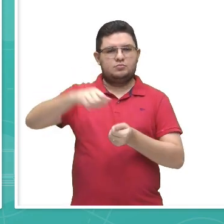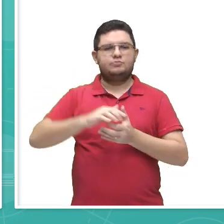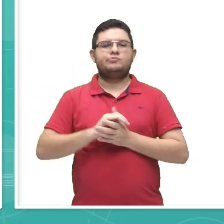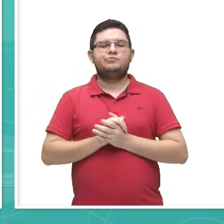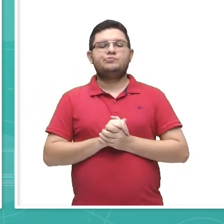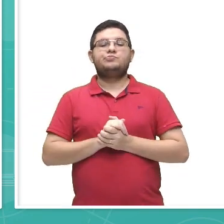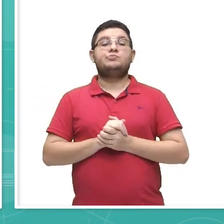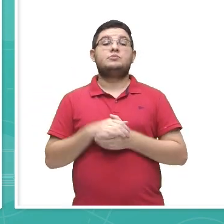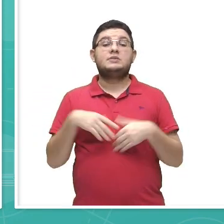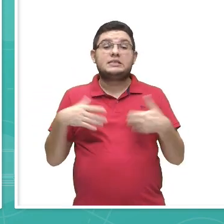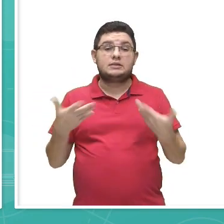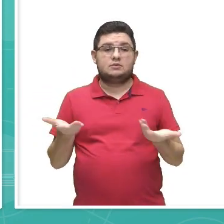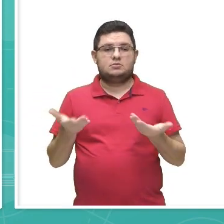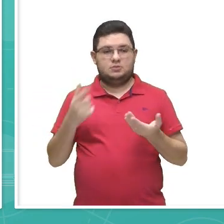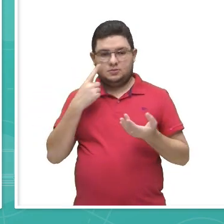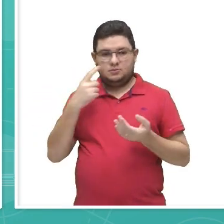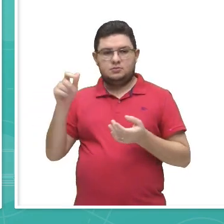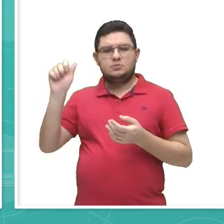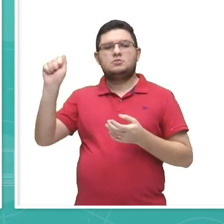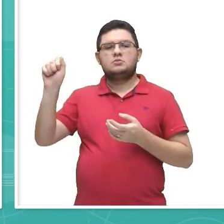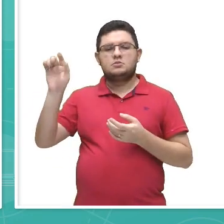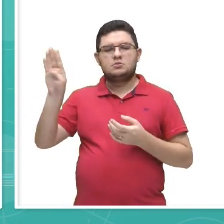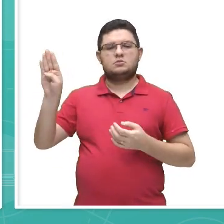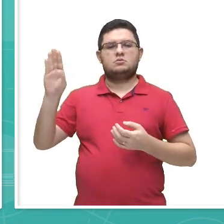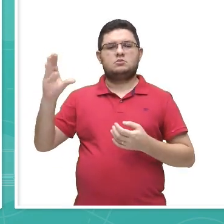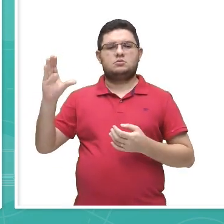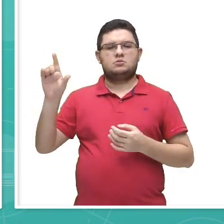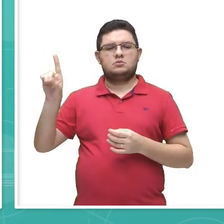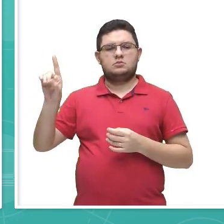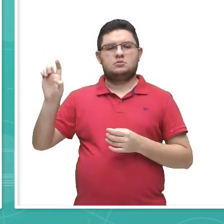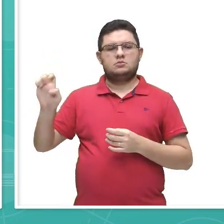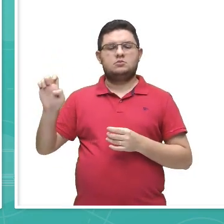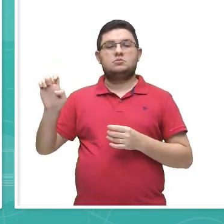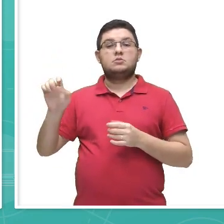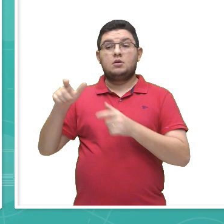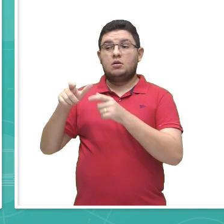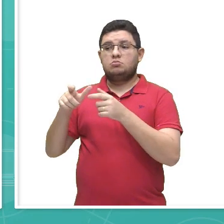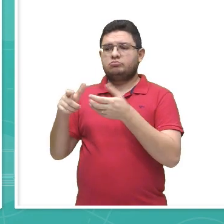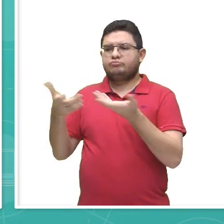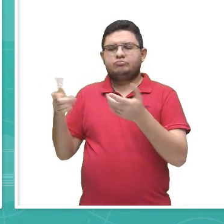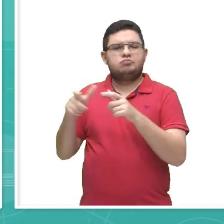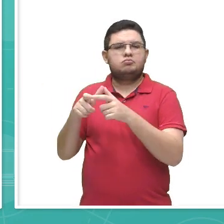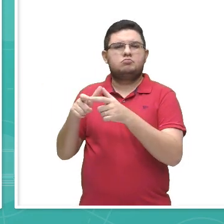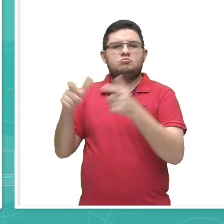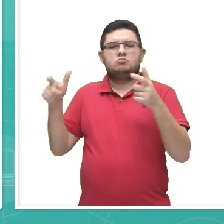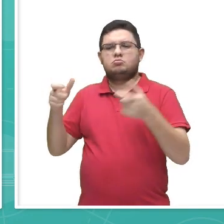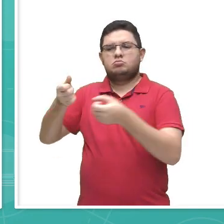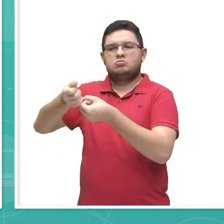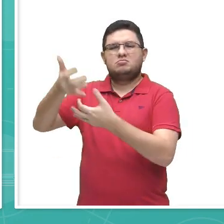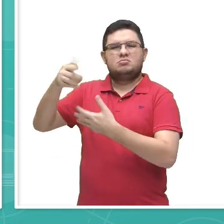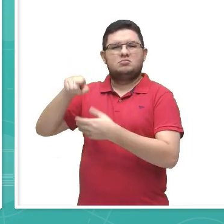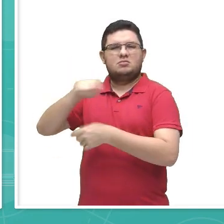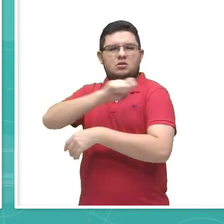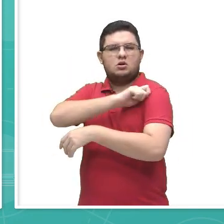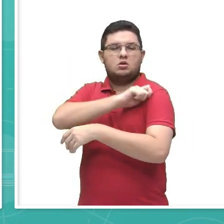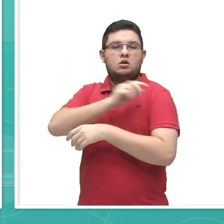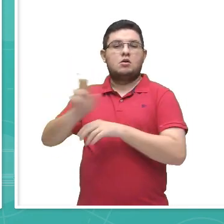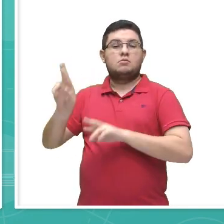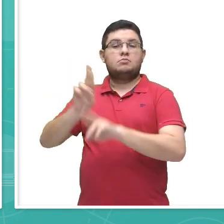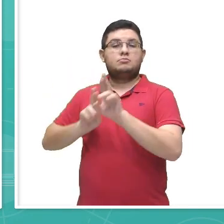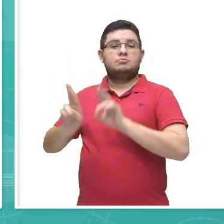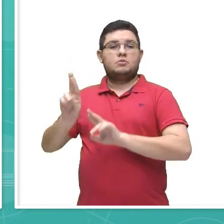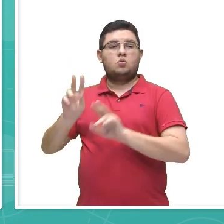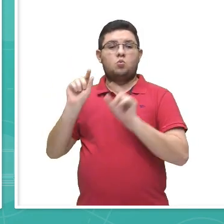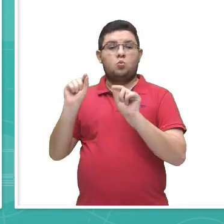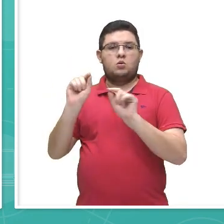a maioria das respostas aqui dos nossos students foi na letra B, ok? Muito bem, vamos então conferir